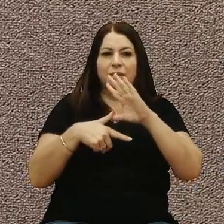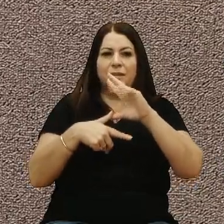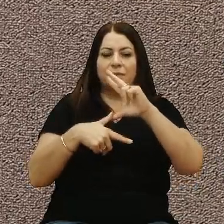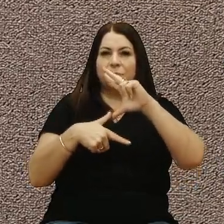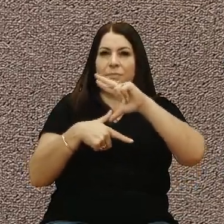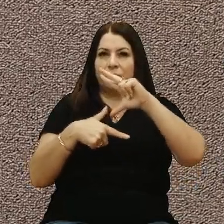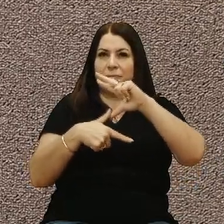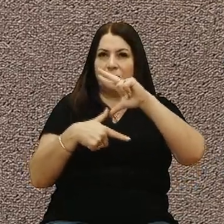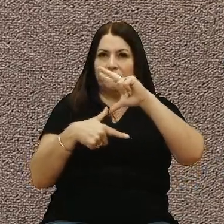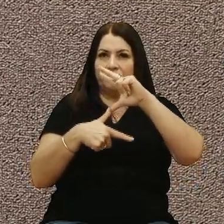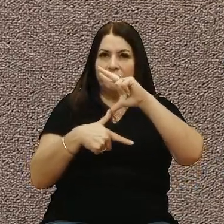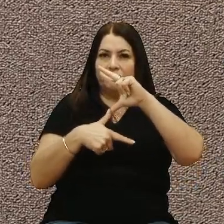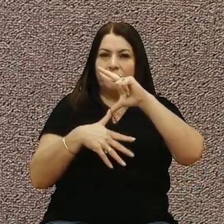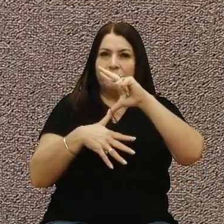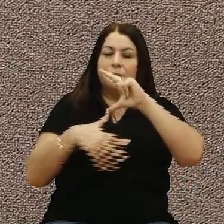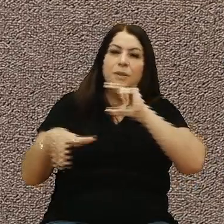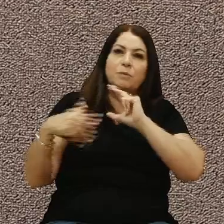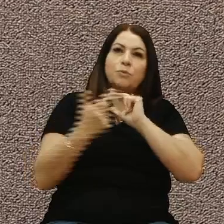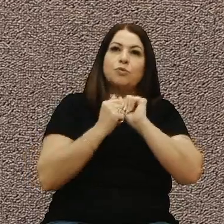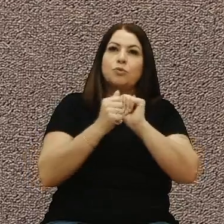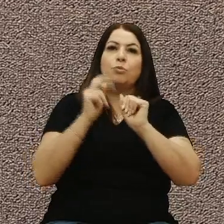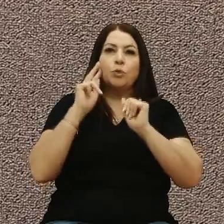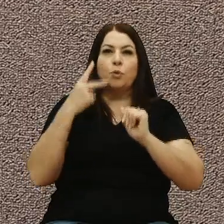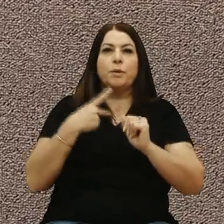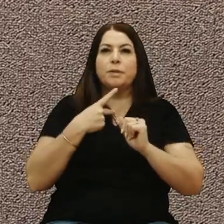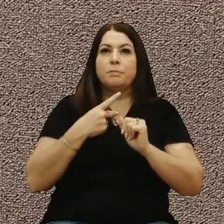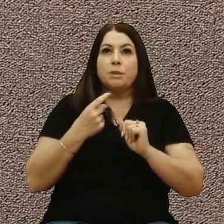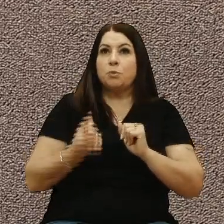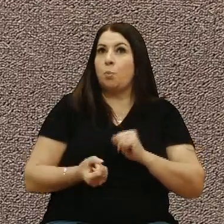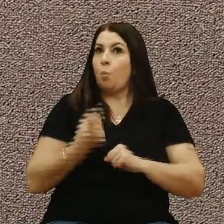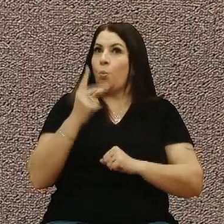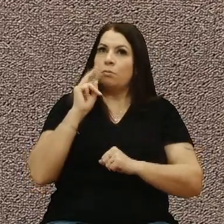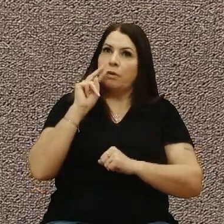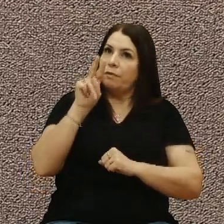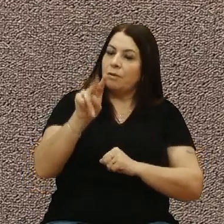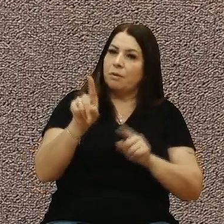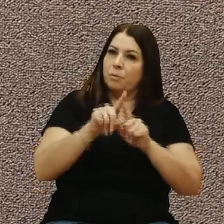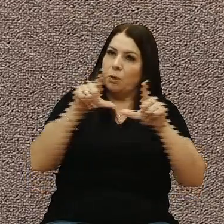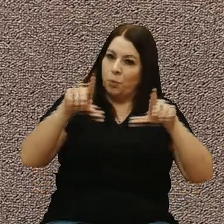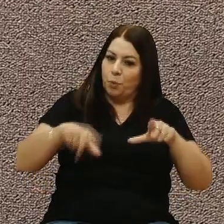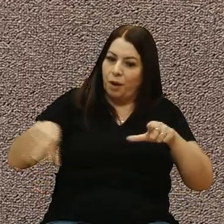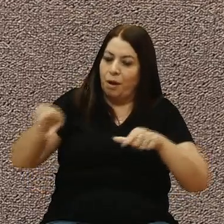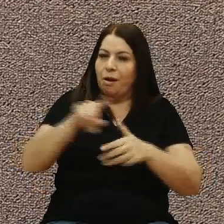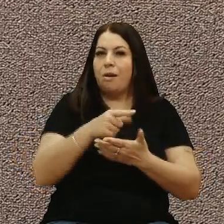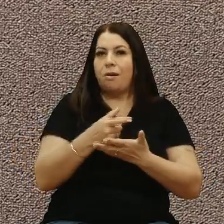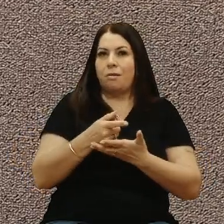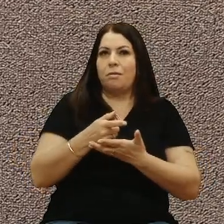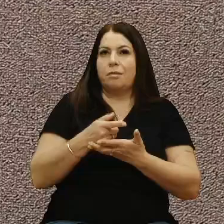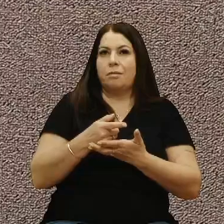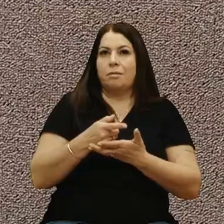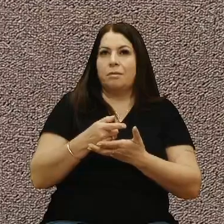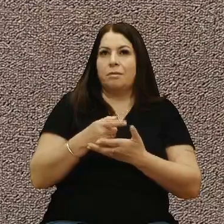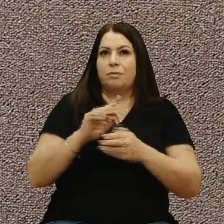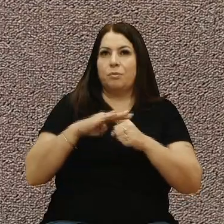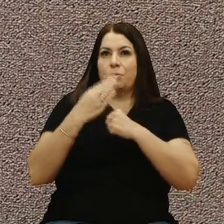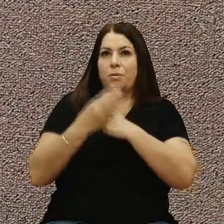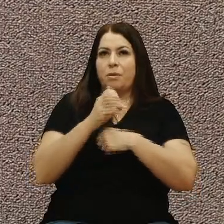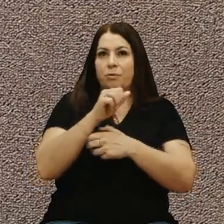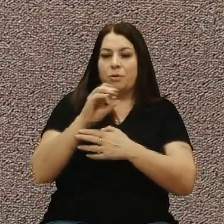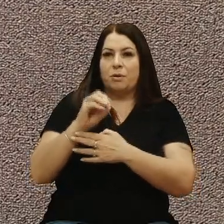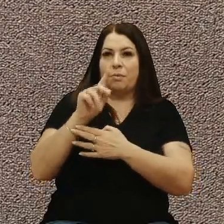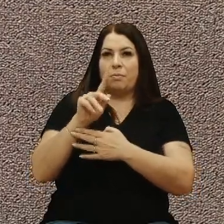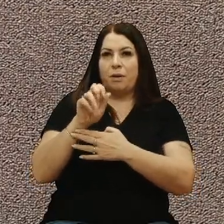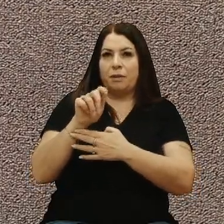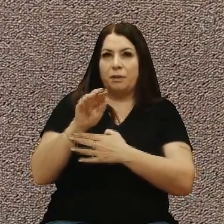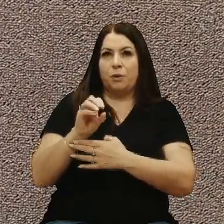E anunciou um reconhecimento inédito, localizado aqui no nosso bairro São Pelegrino, Caxias do Sul,